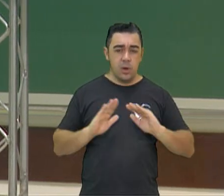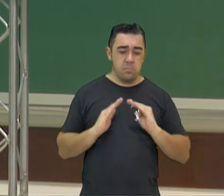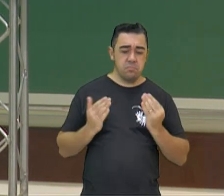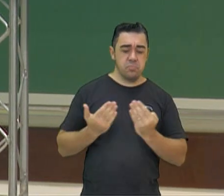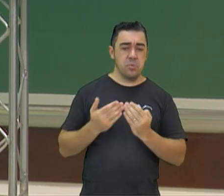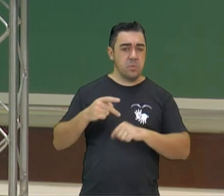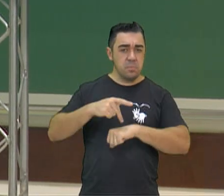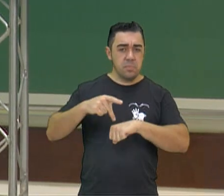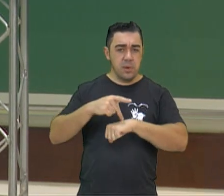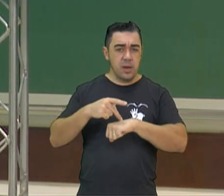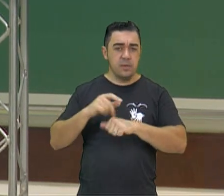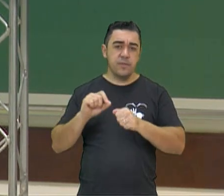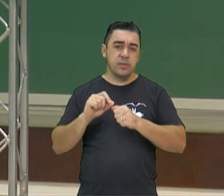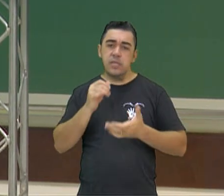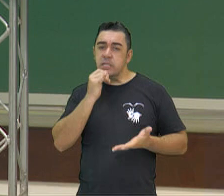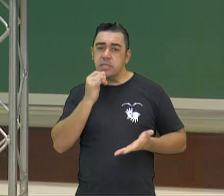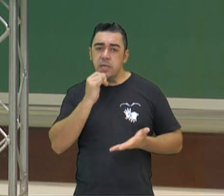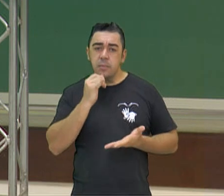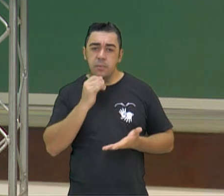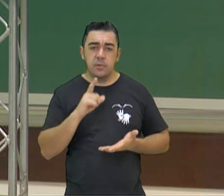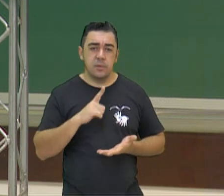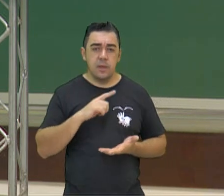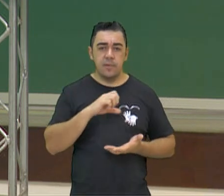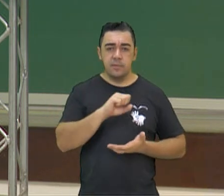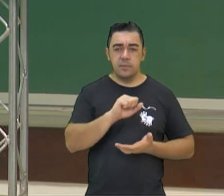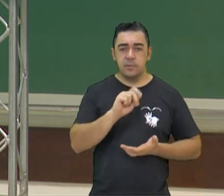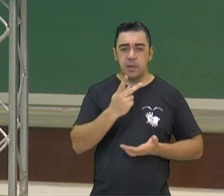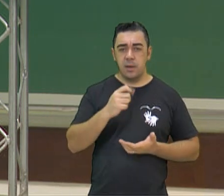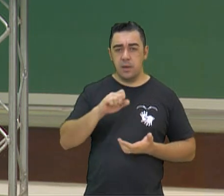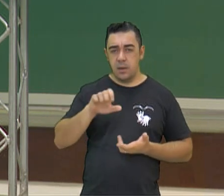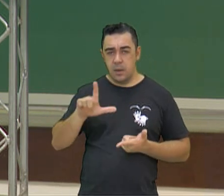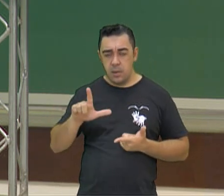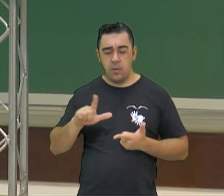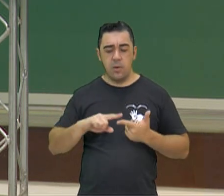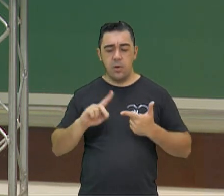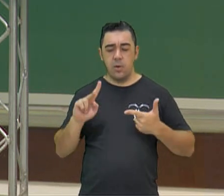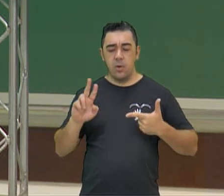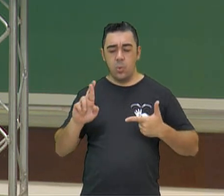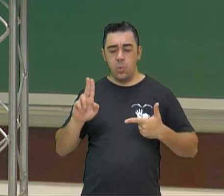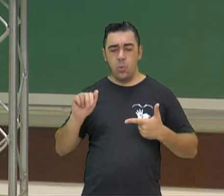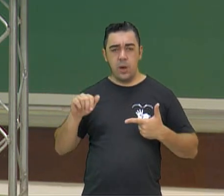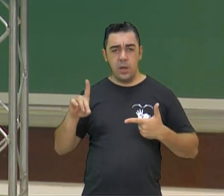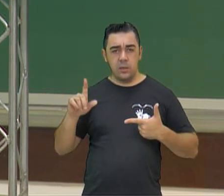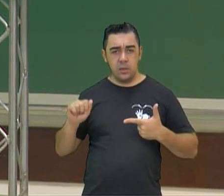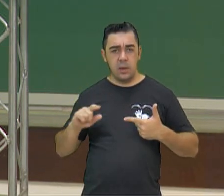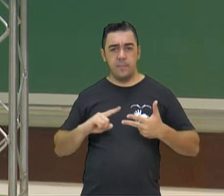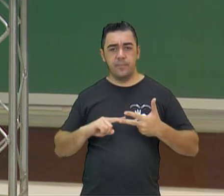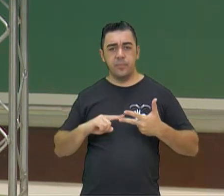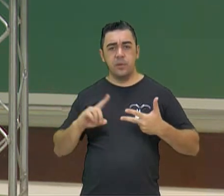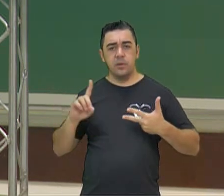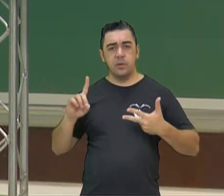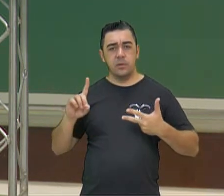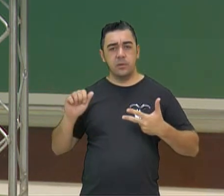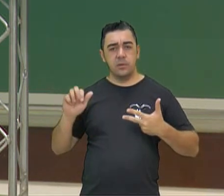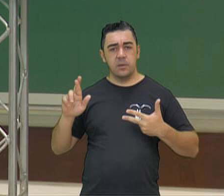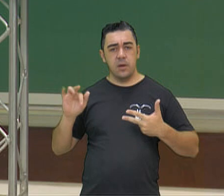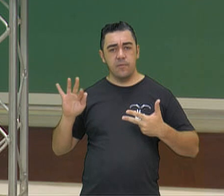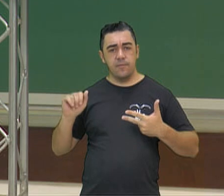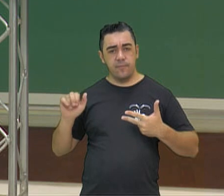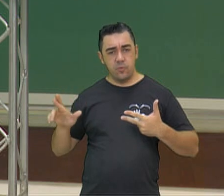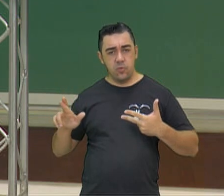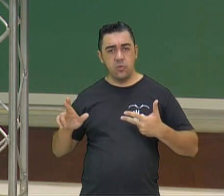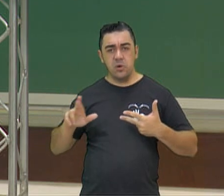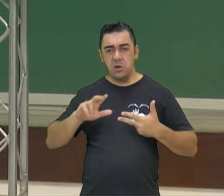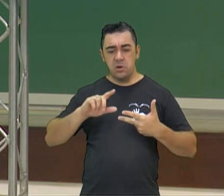mesmo país. Exemplo, desde o Sahel, de Ruanda, Burundi, Darfur e Sudão, todos vivem o mesmo